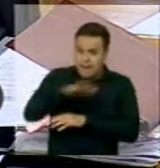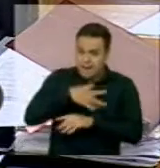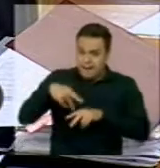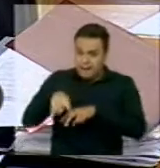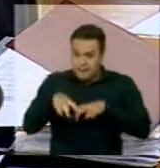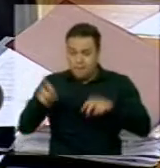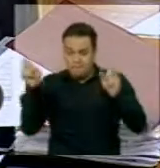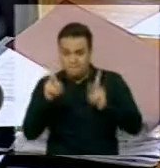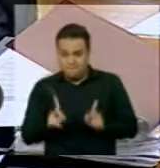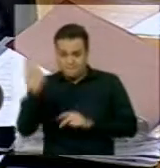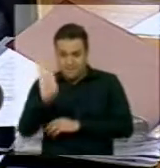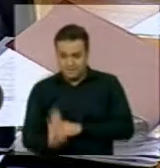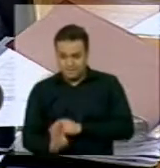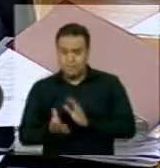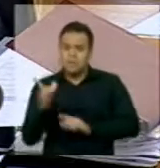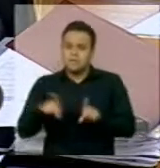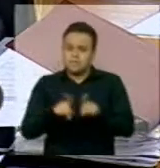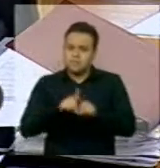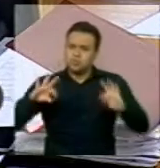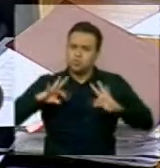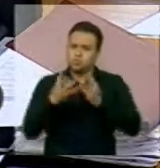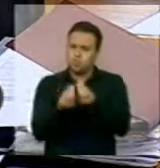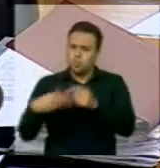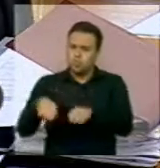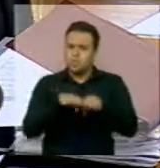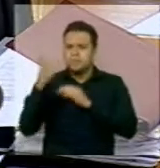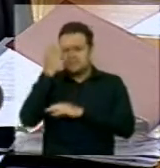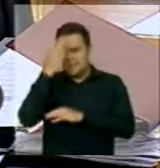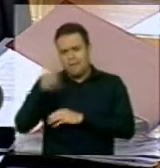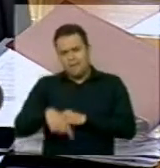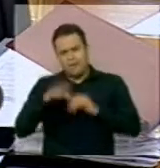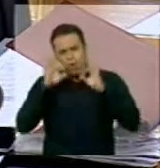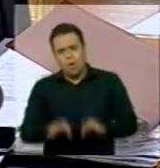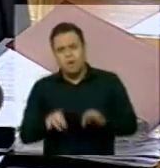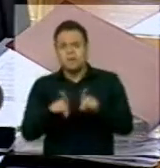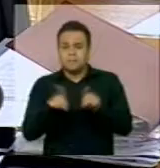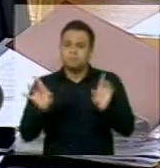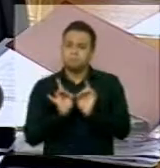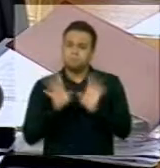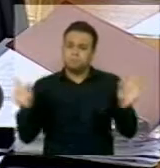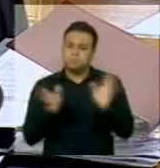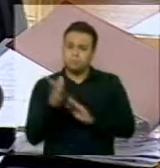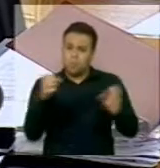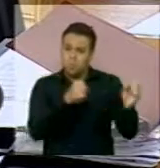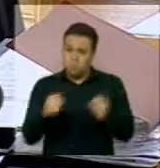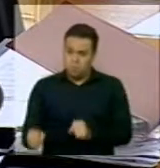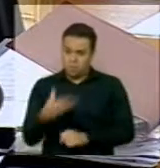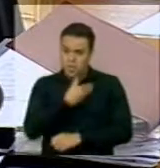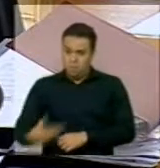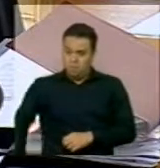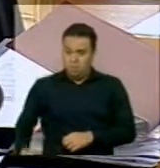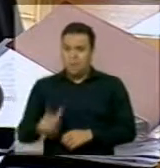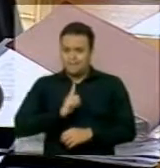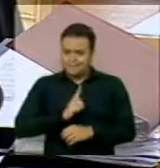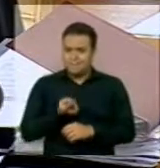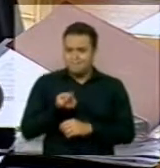rápida regularização do que todo mundo já sabe que está correto e mais, permitiríamos que o poder público, com poucos recursos